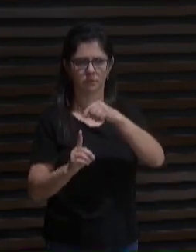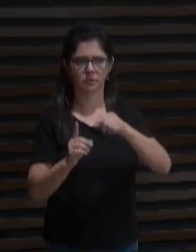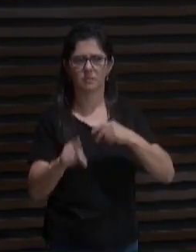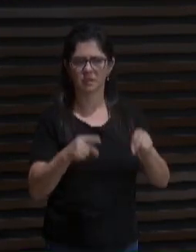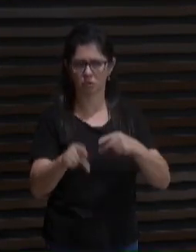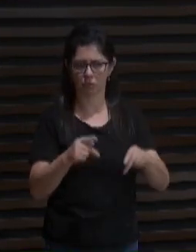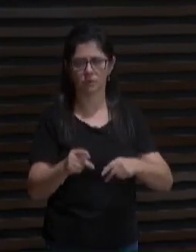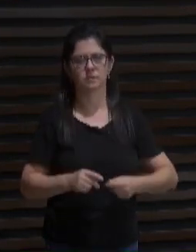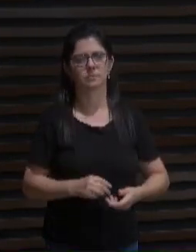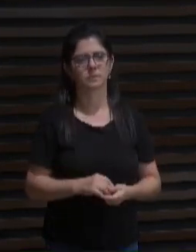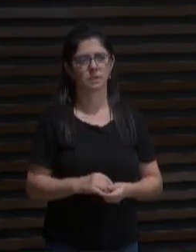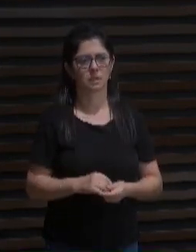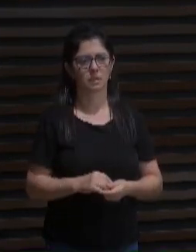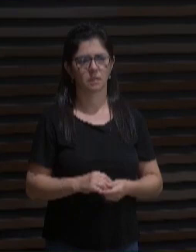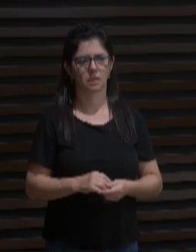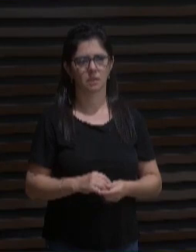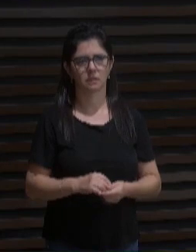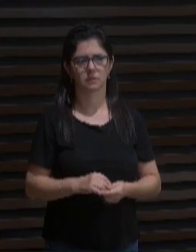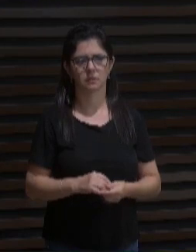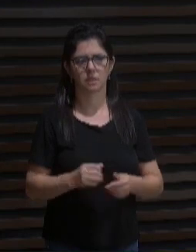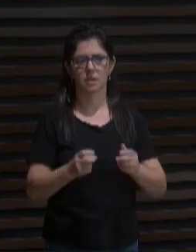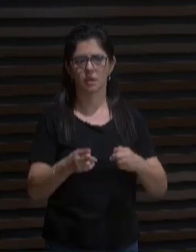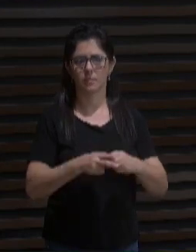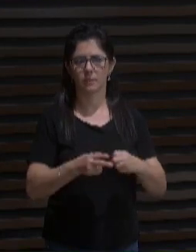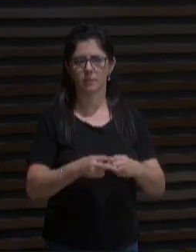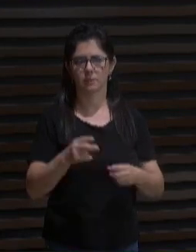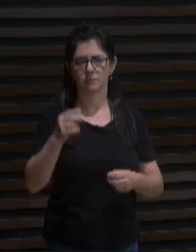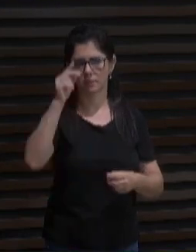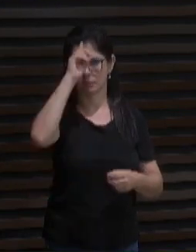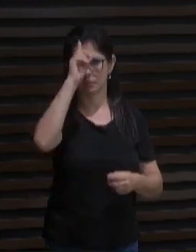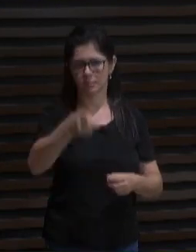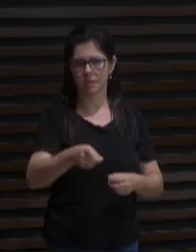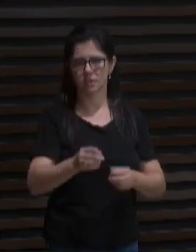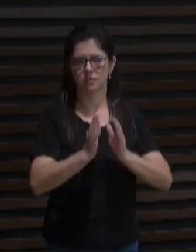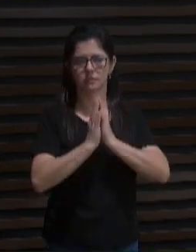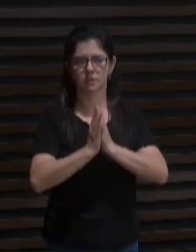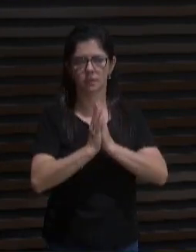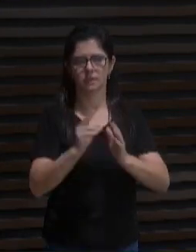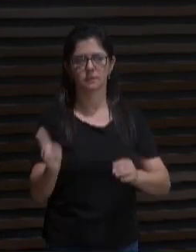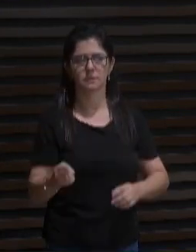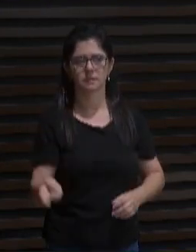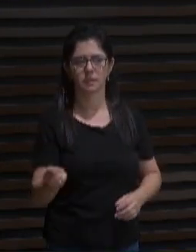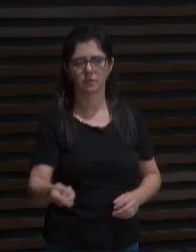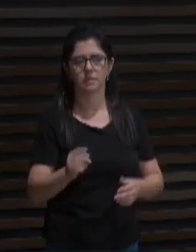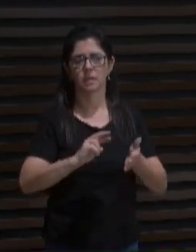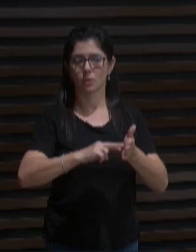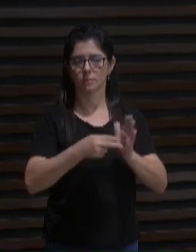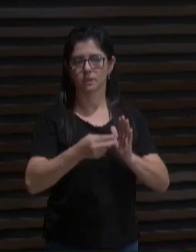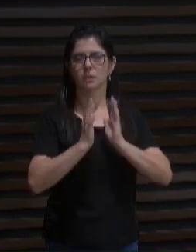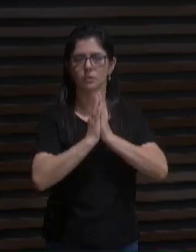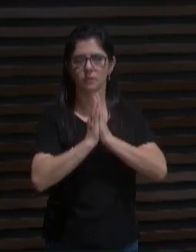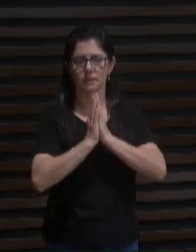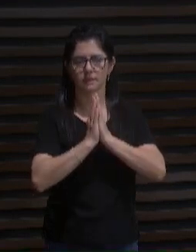imperativo, orai sem cessar. Ou seja, a oração é